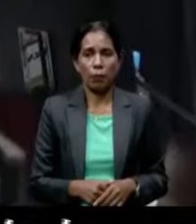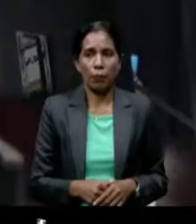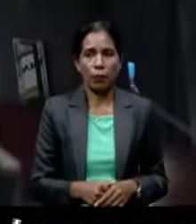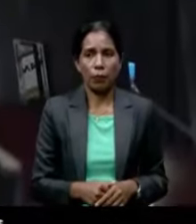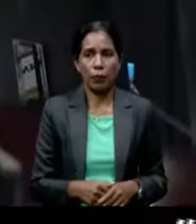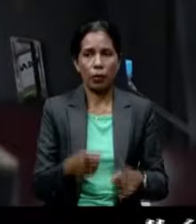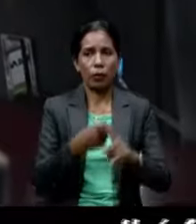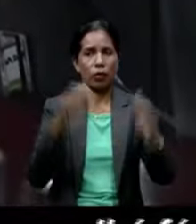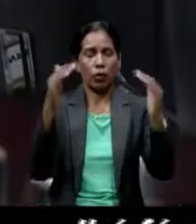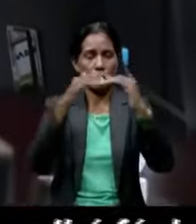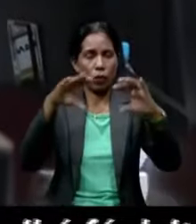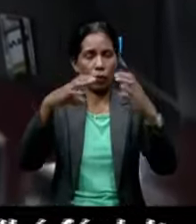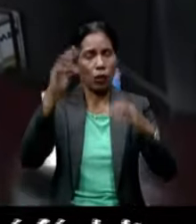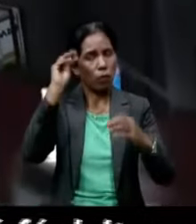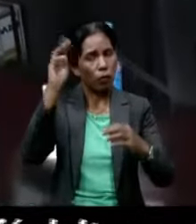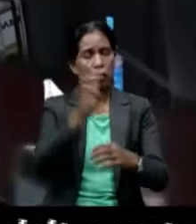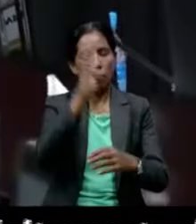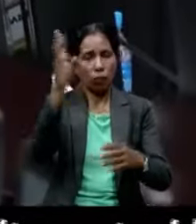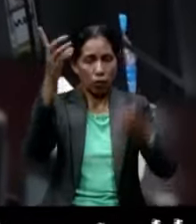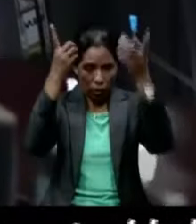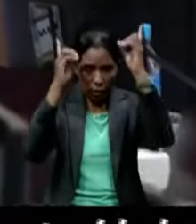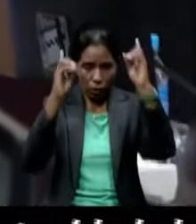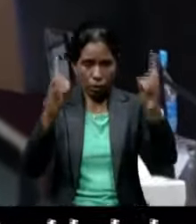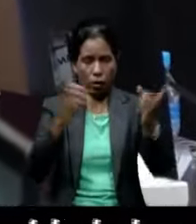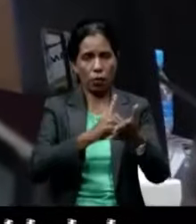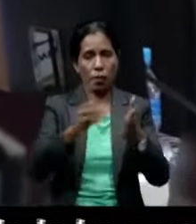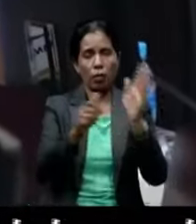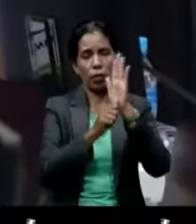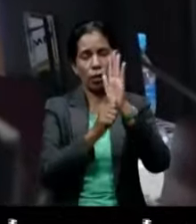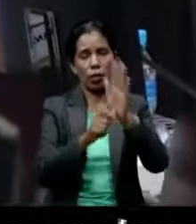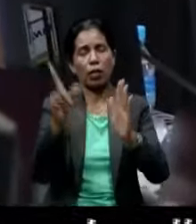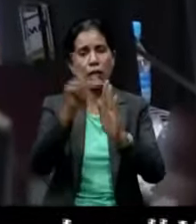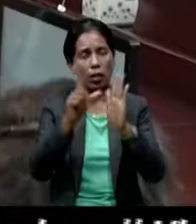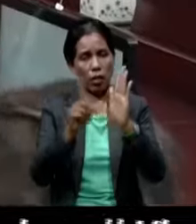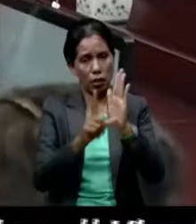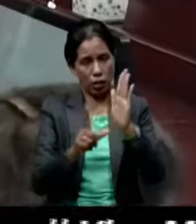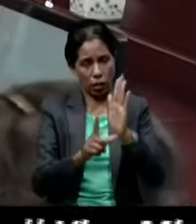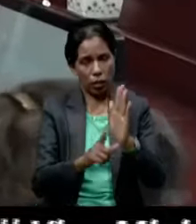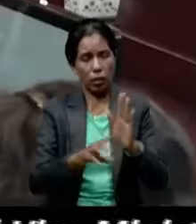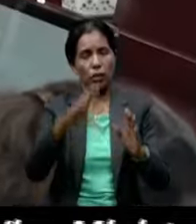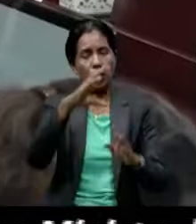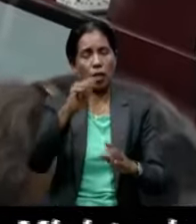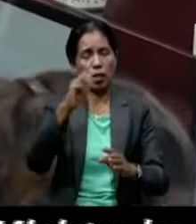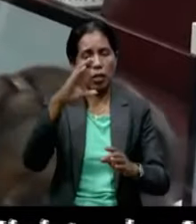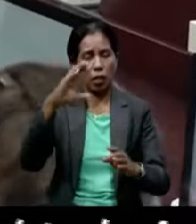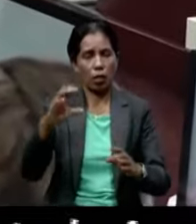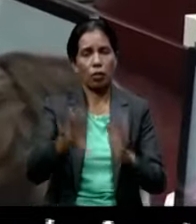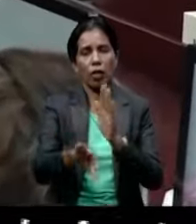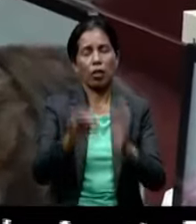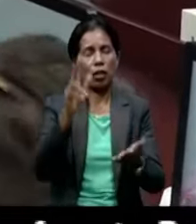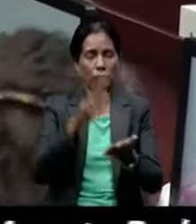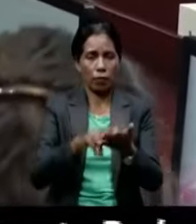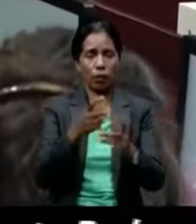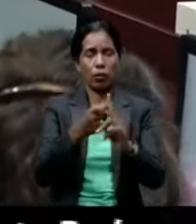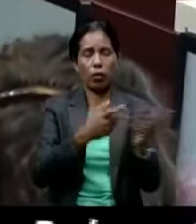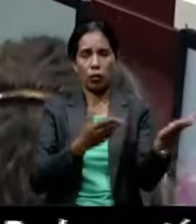Liu si reunião Conselho Ministro quarta né, decide semana oi se apresenta lista candidatura comissário Phuong Comissão Anticorrupção ou de reta na aprovação maluco submete